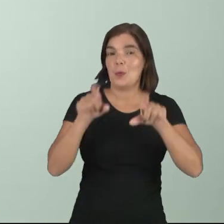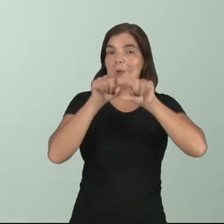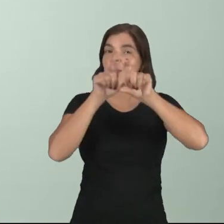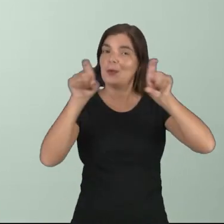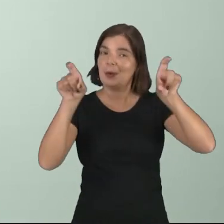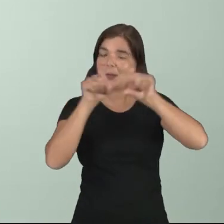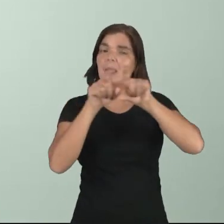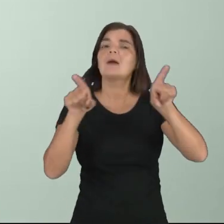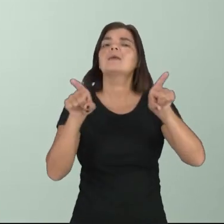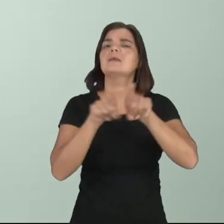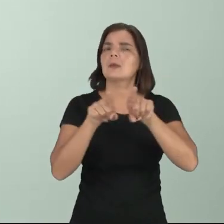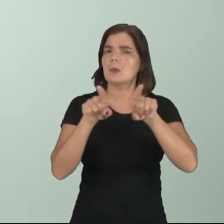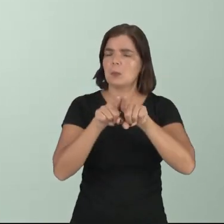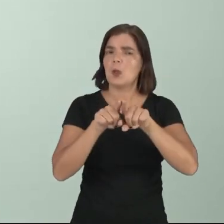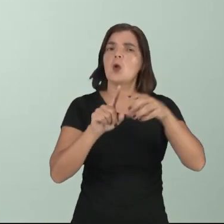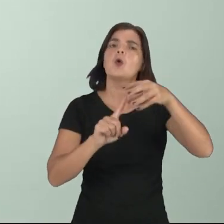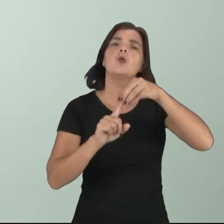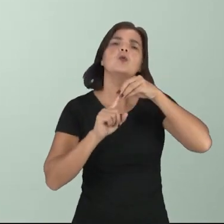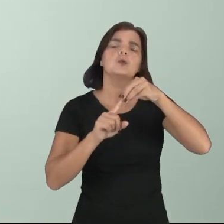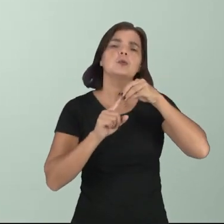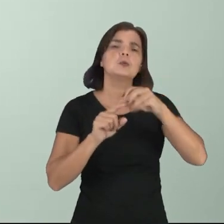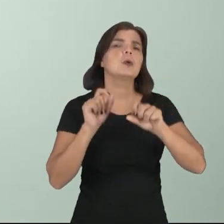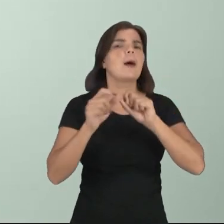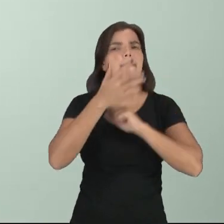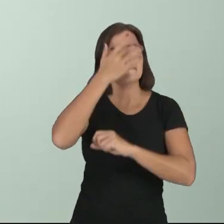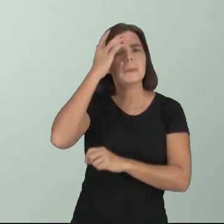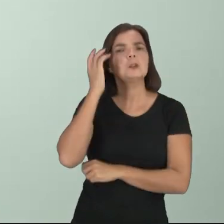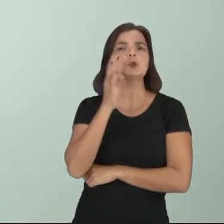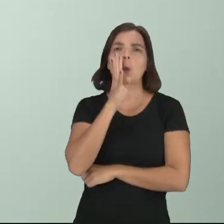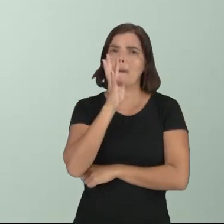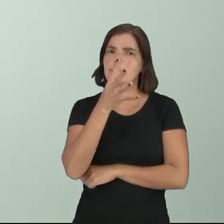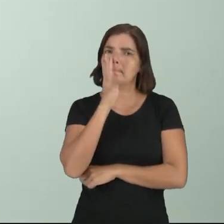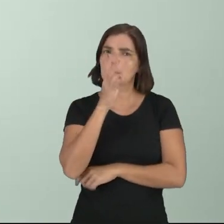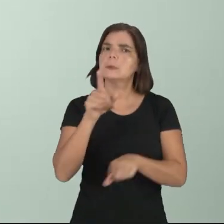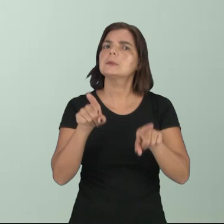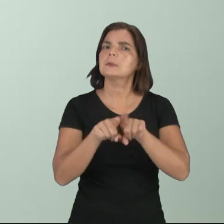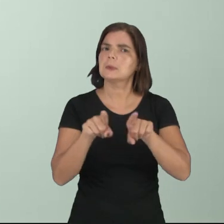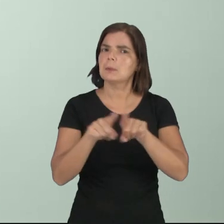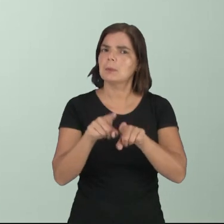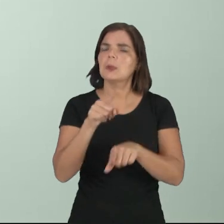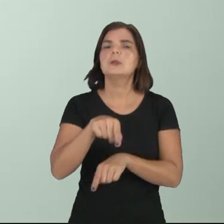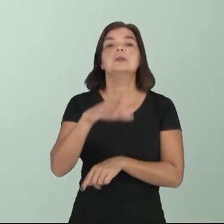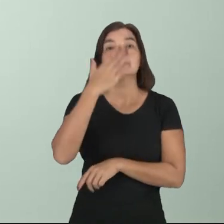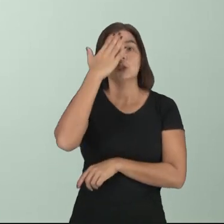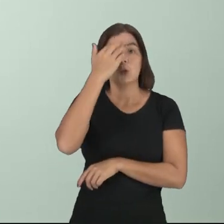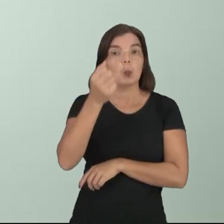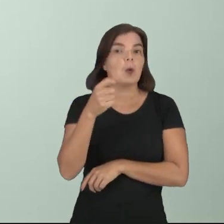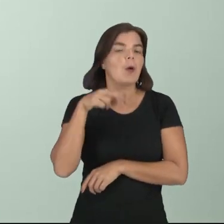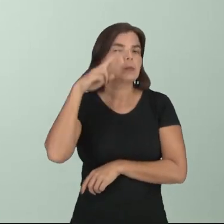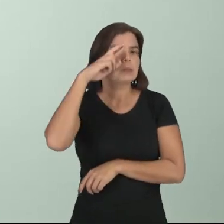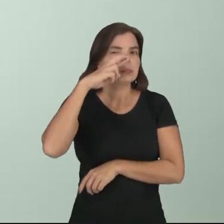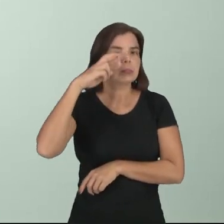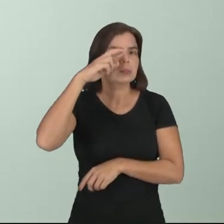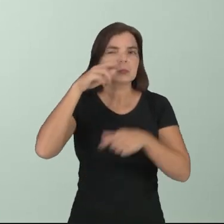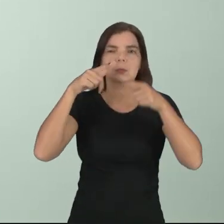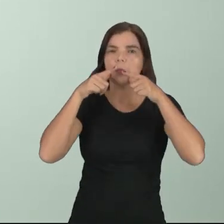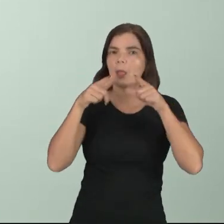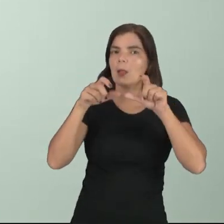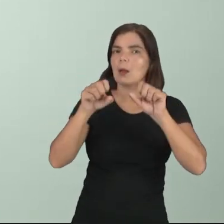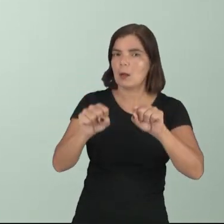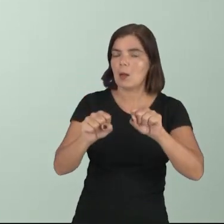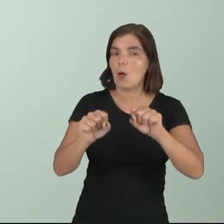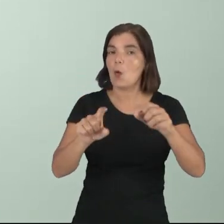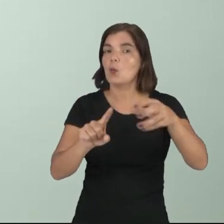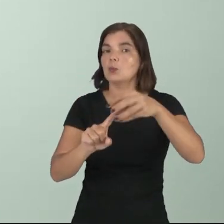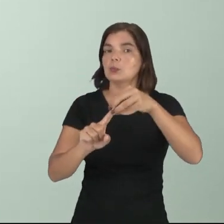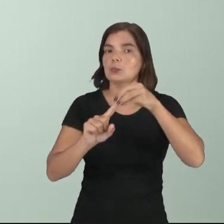Uma tirinha, ela também pode ter o objetivo de fazer uma crítica. Você só deve observar a linguagem,